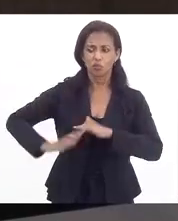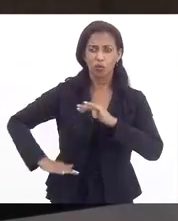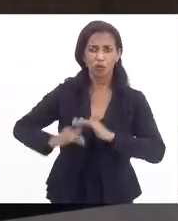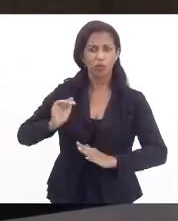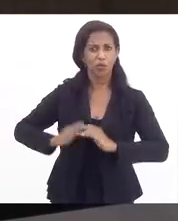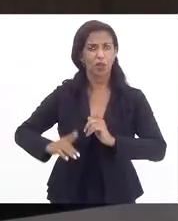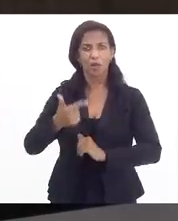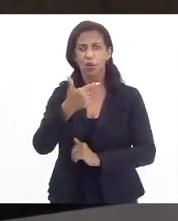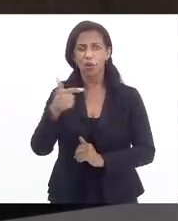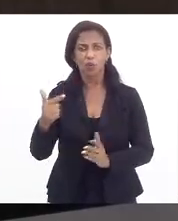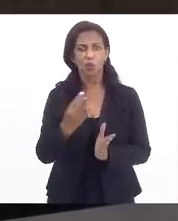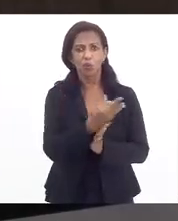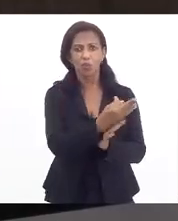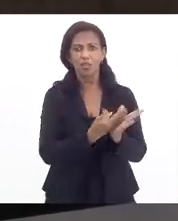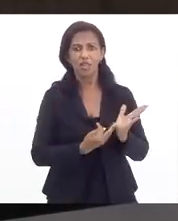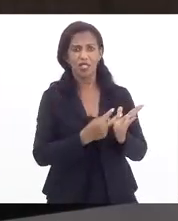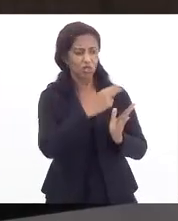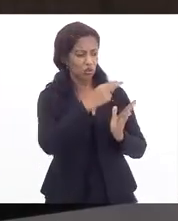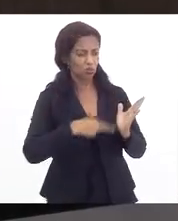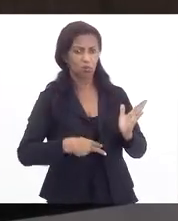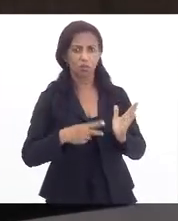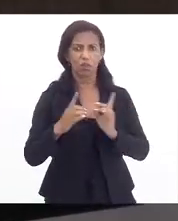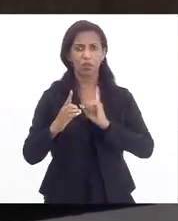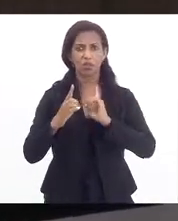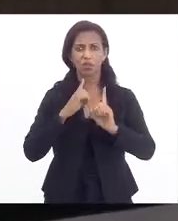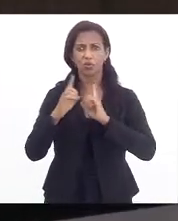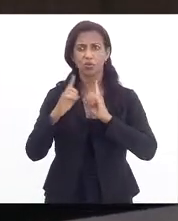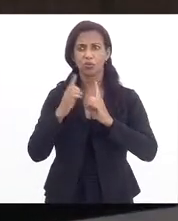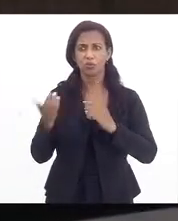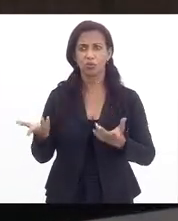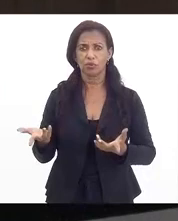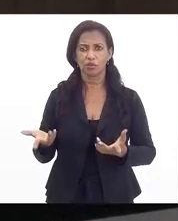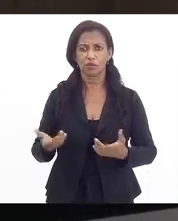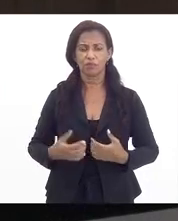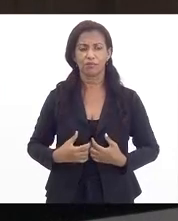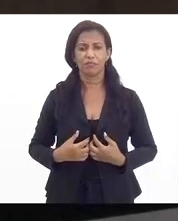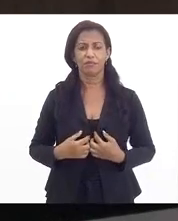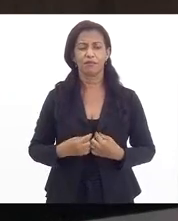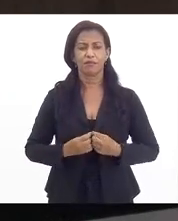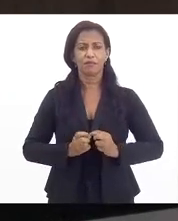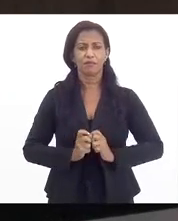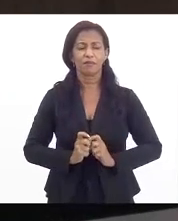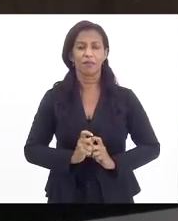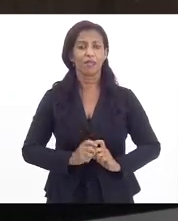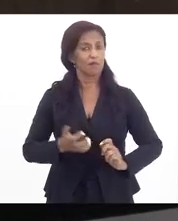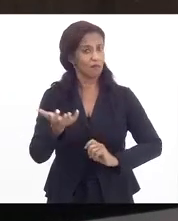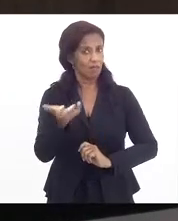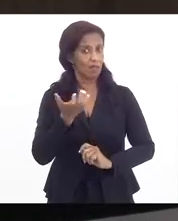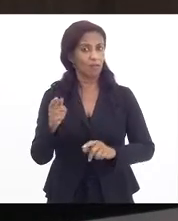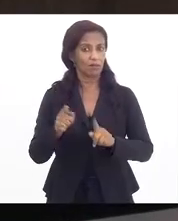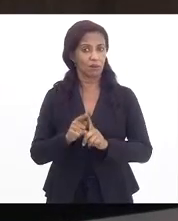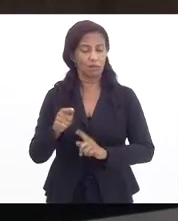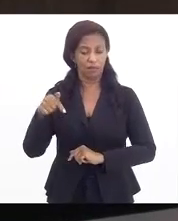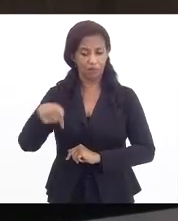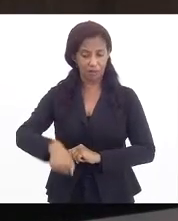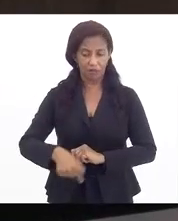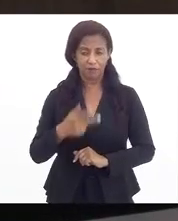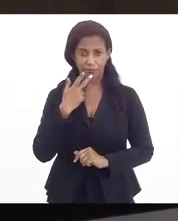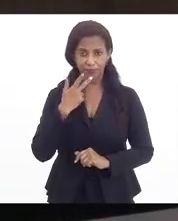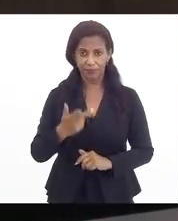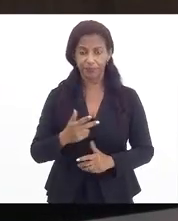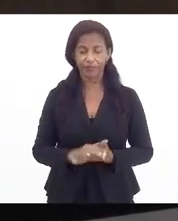suas mãos o texto que nós estamos discutindo é quero também dizer aqui Deputado